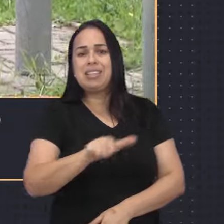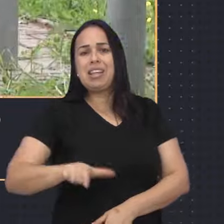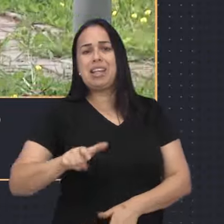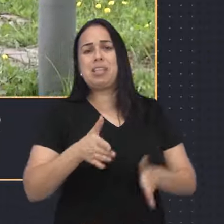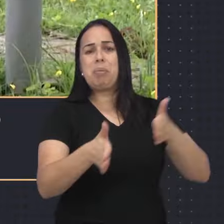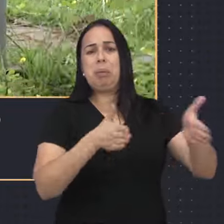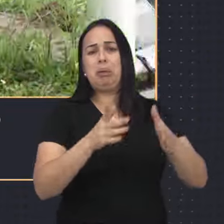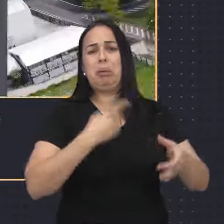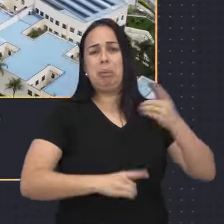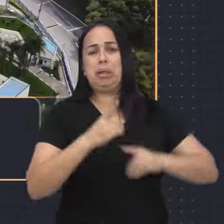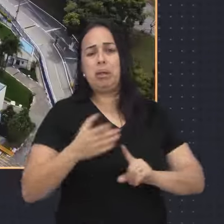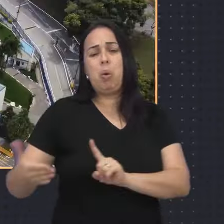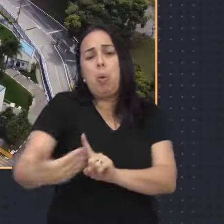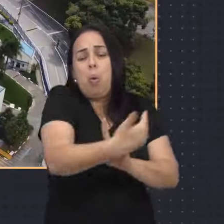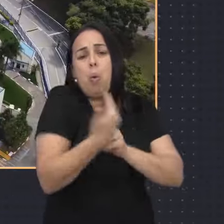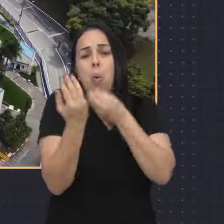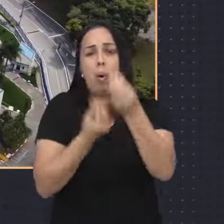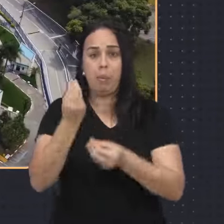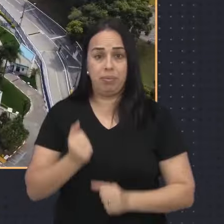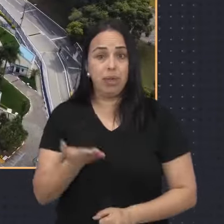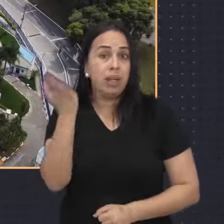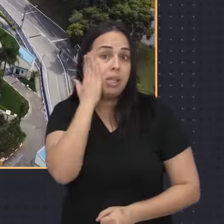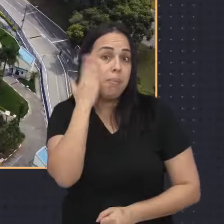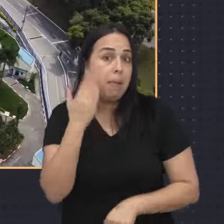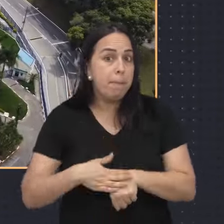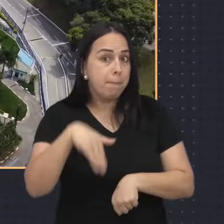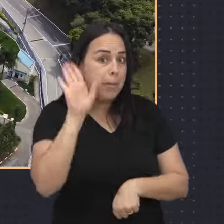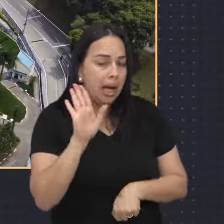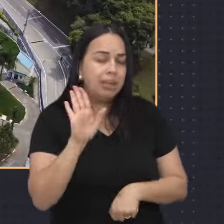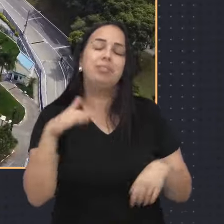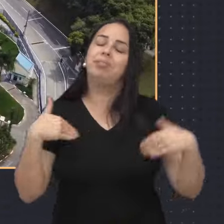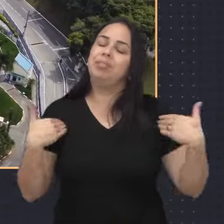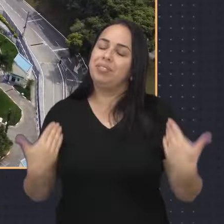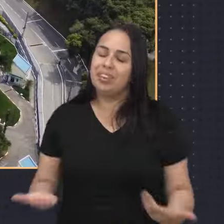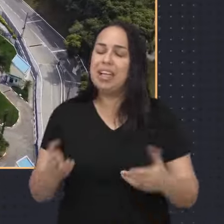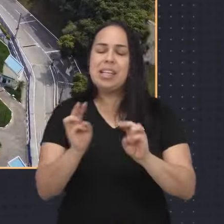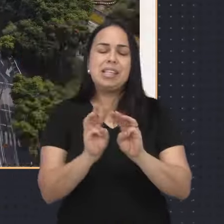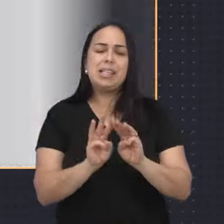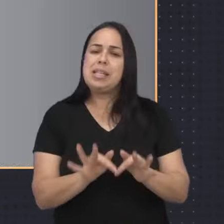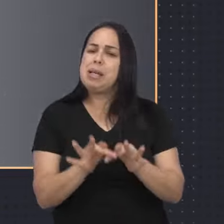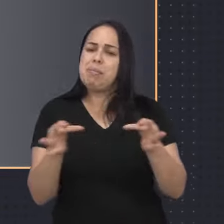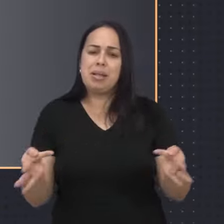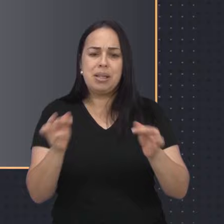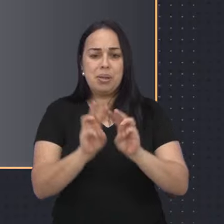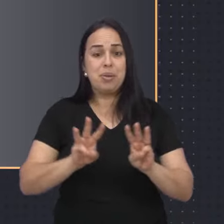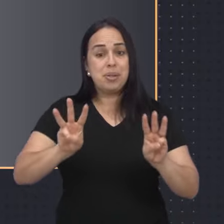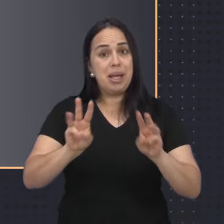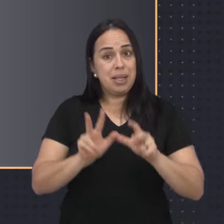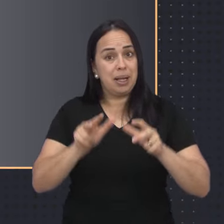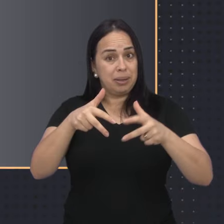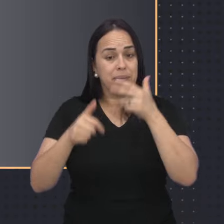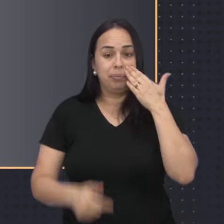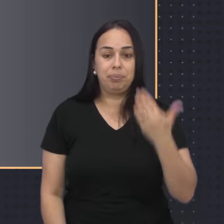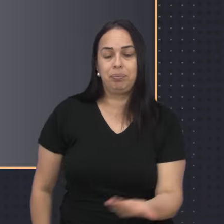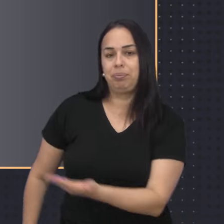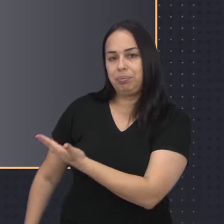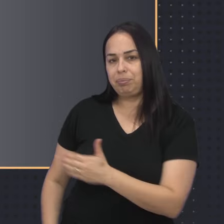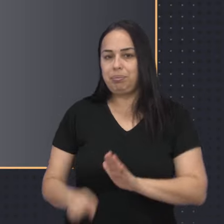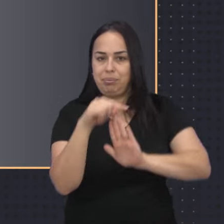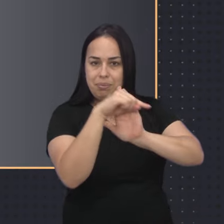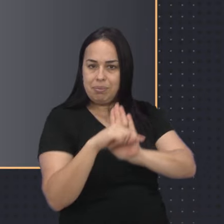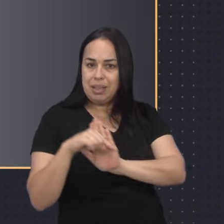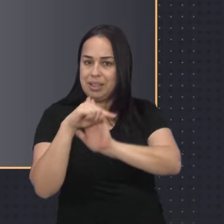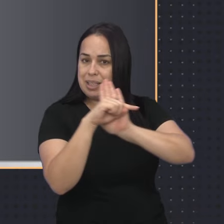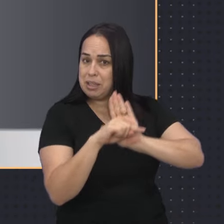período de depressão. Quer saber mais sobre as leis da nossa cidade? É simples! No site da Câmara você pode pesquisar todas